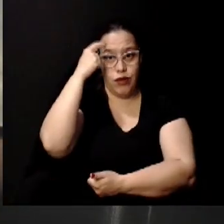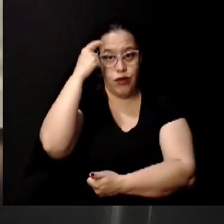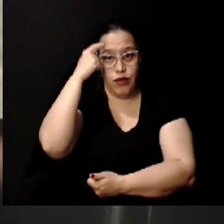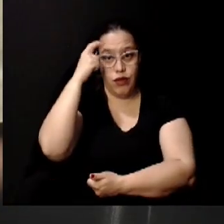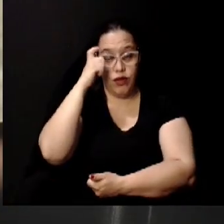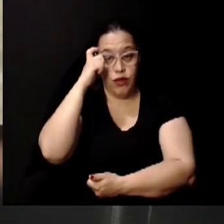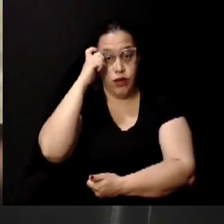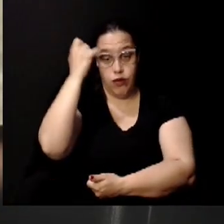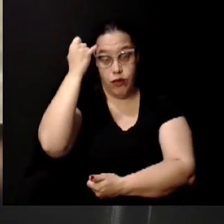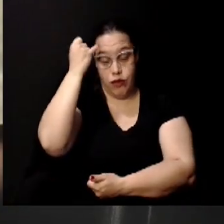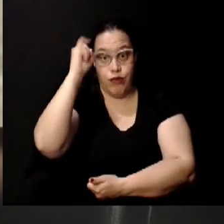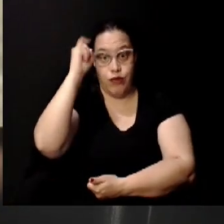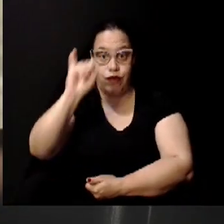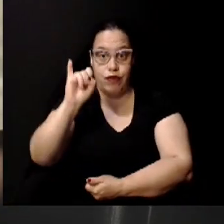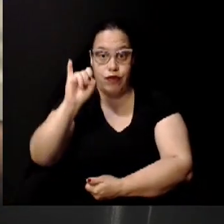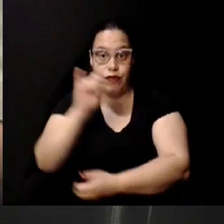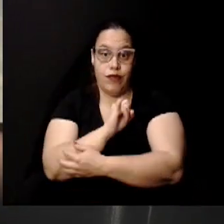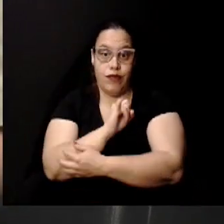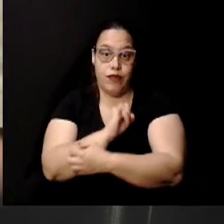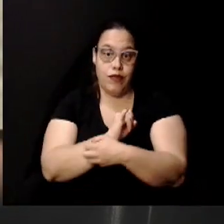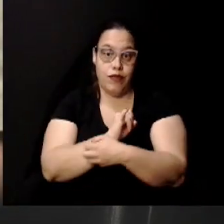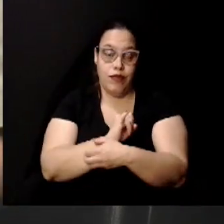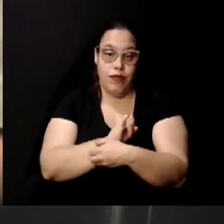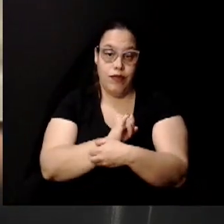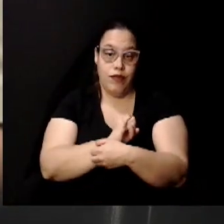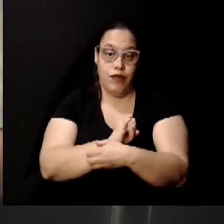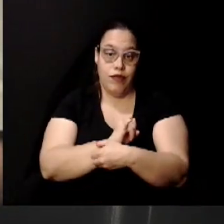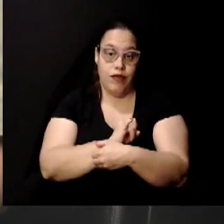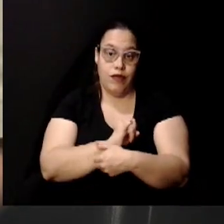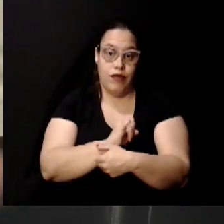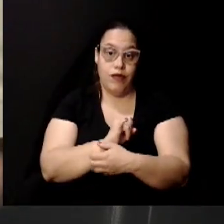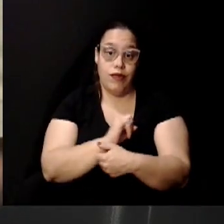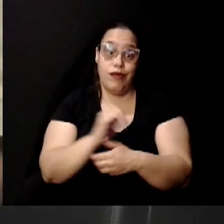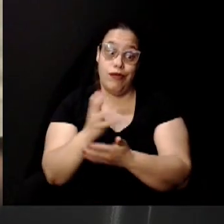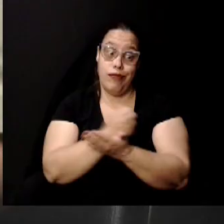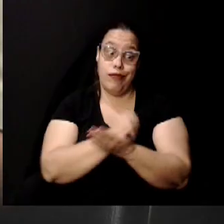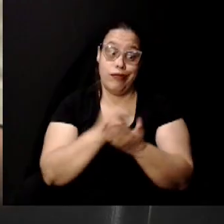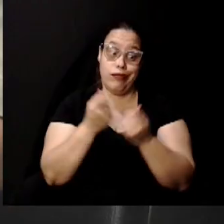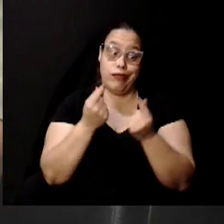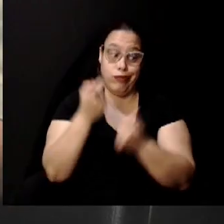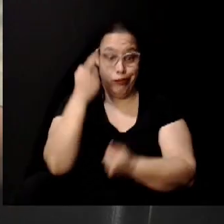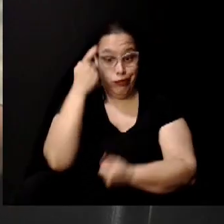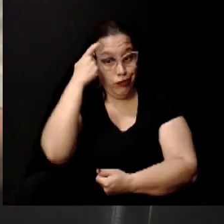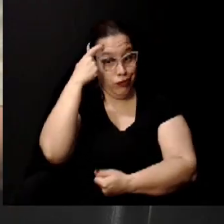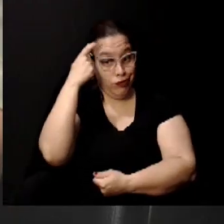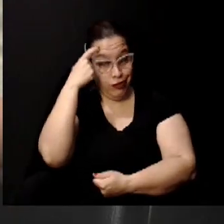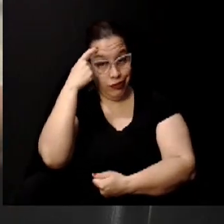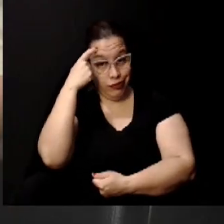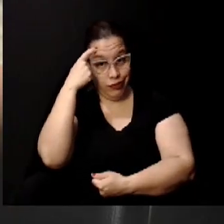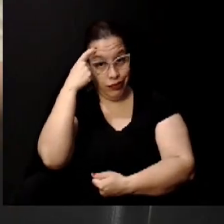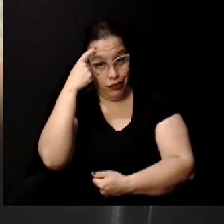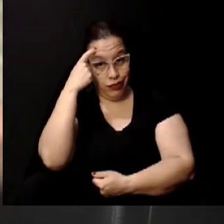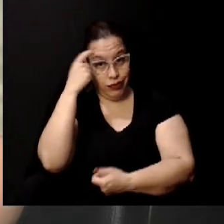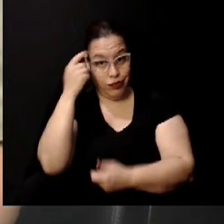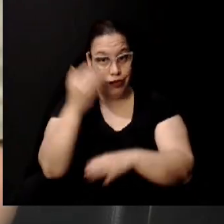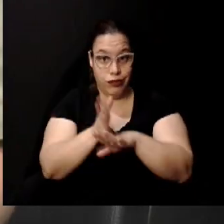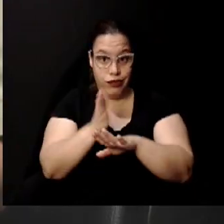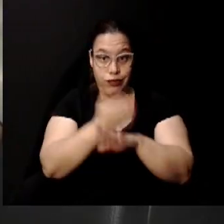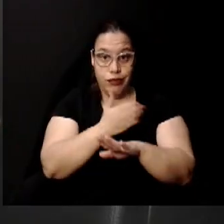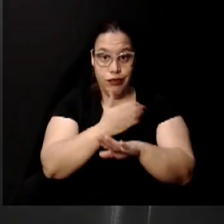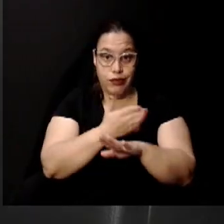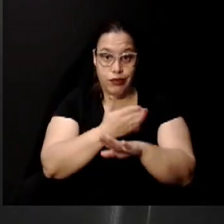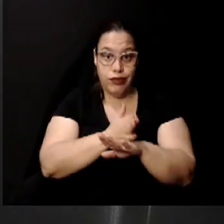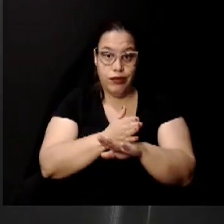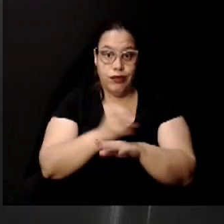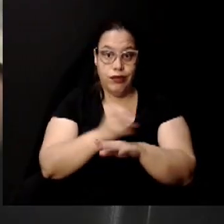que gasta dinheiro e tem gente que ganha dinheiro para pensar essas ideias e para colocar essas ideias em prática na